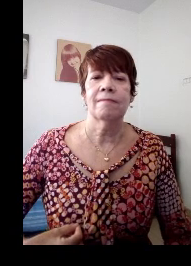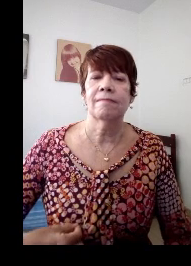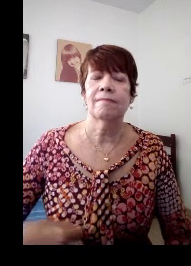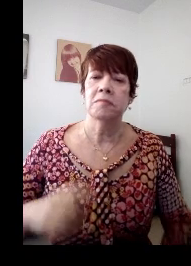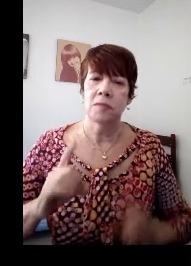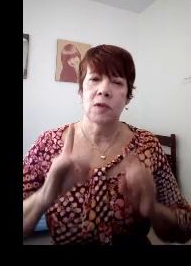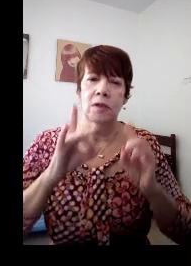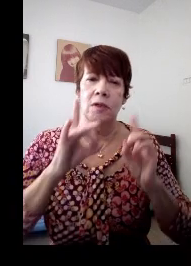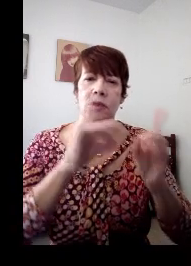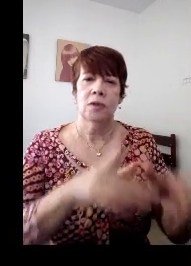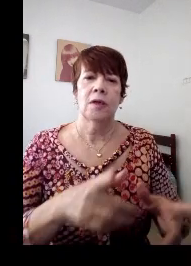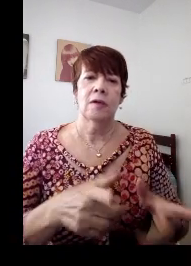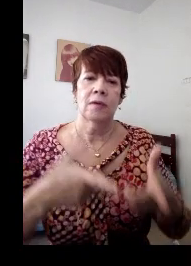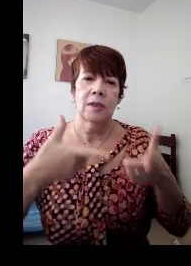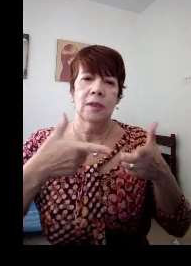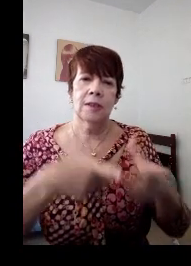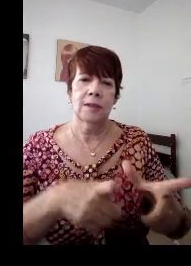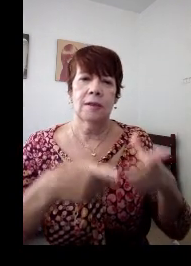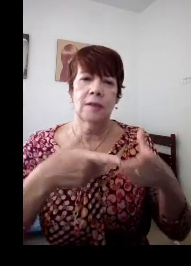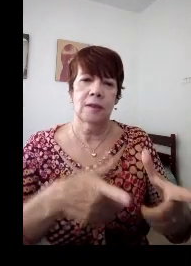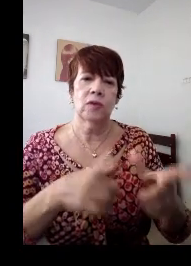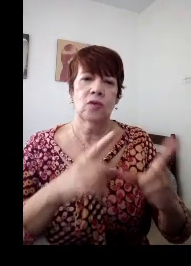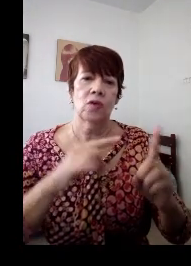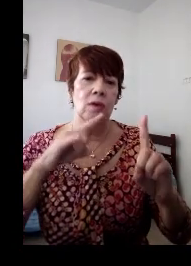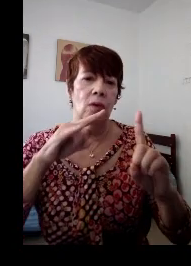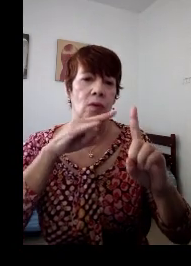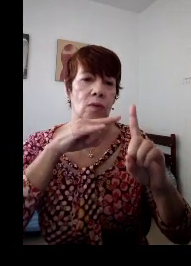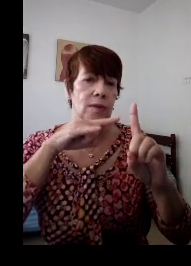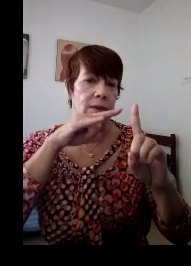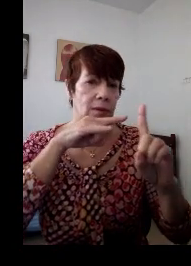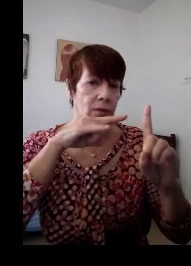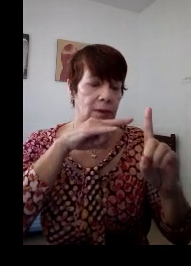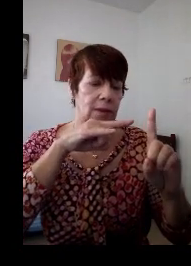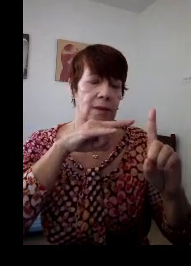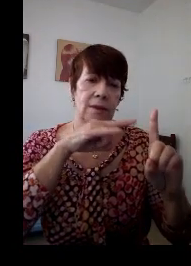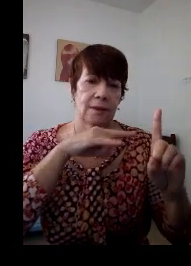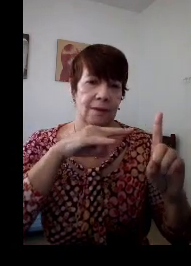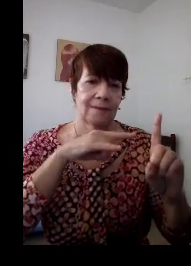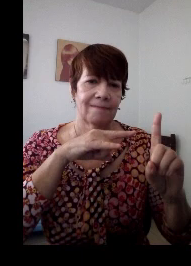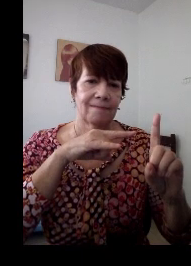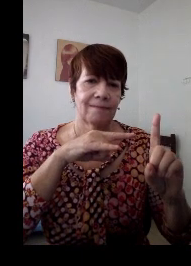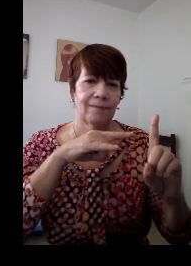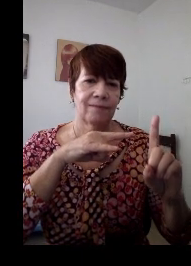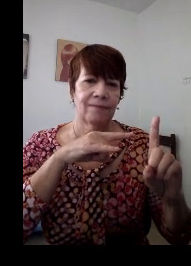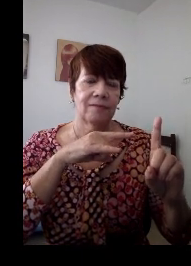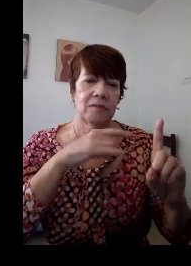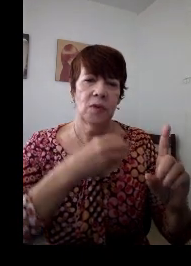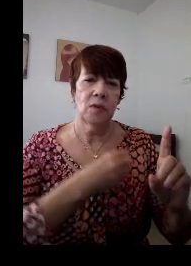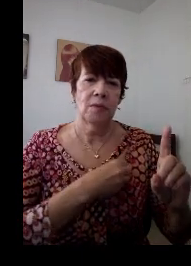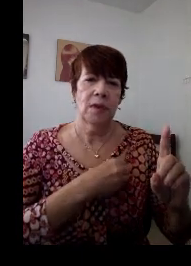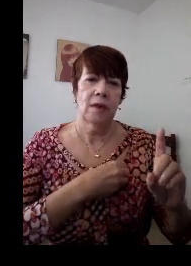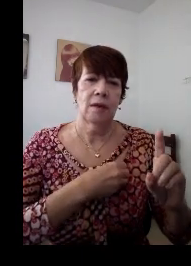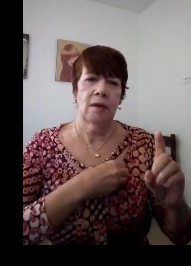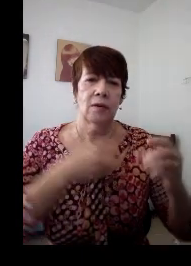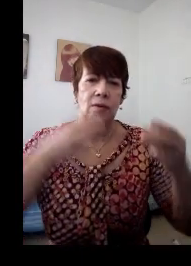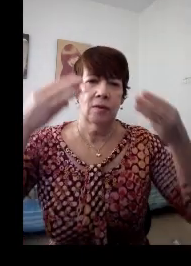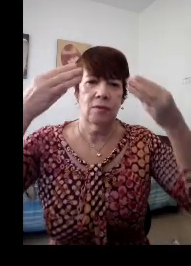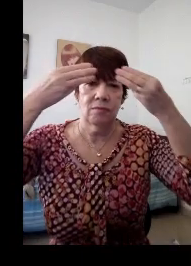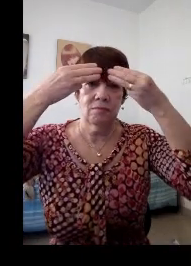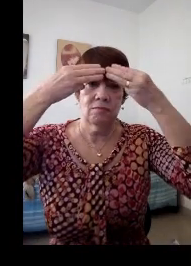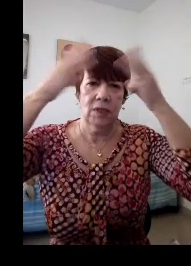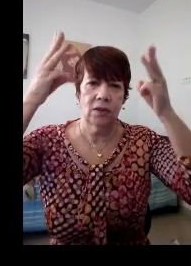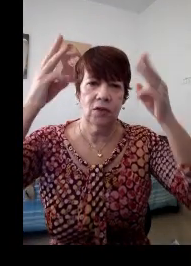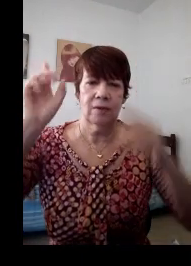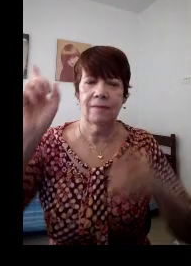as brechas, ele não permitia que o pecado entrasse na mente dele.